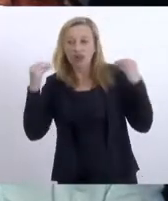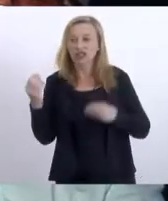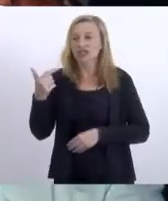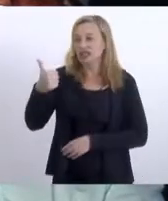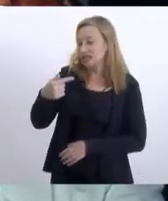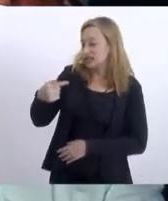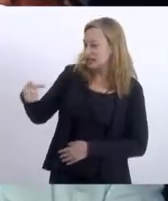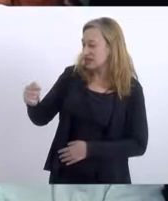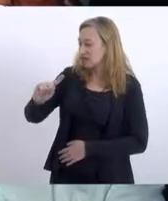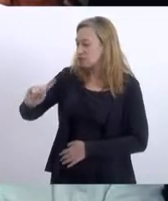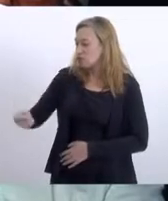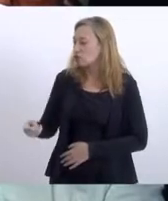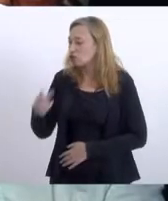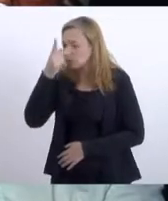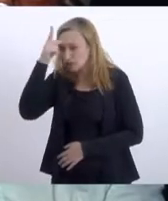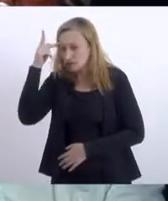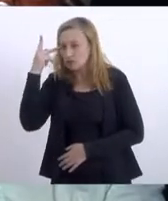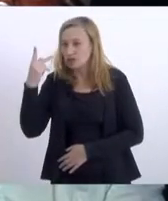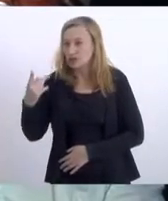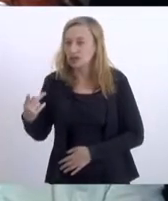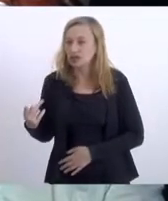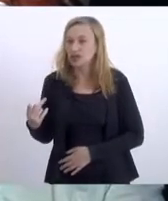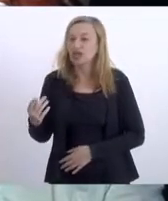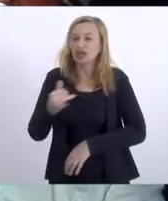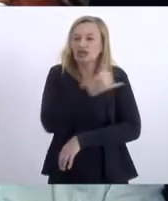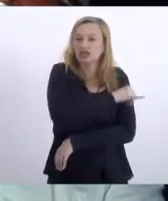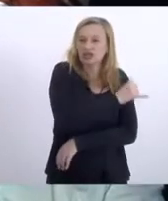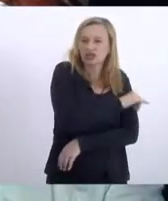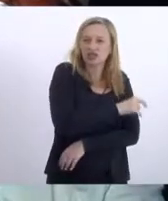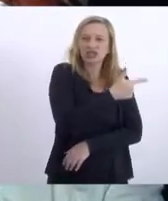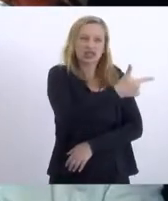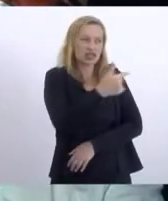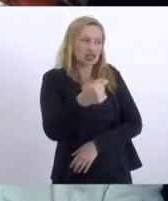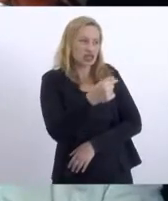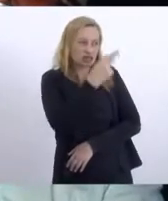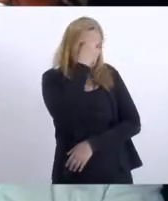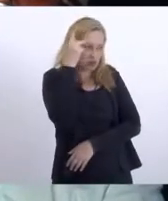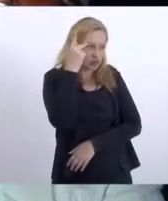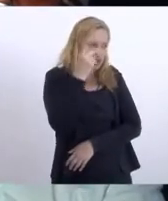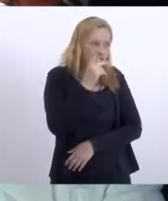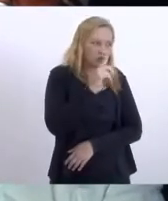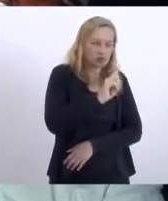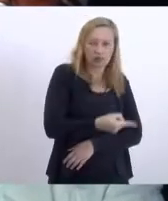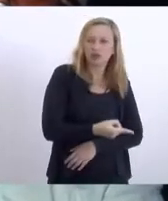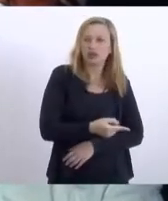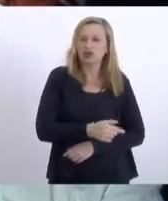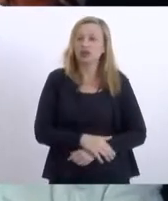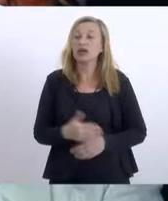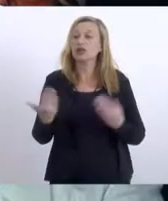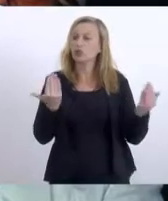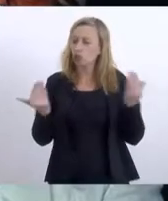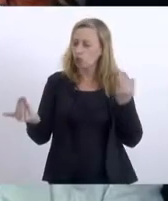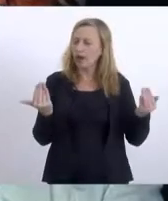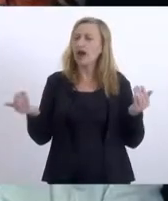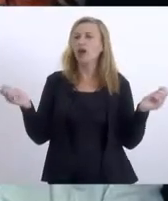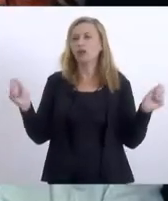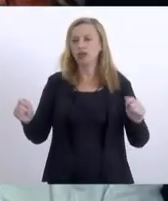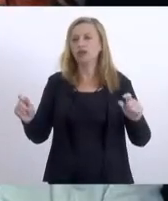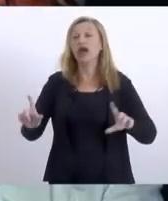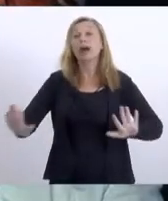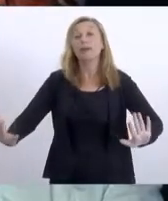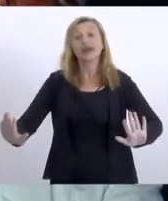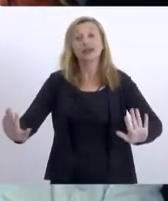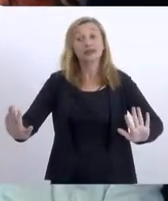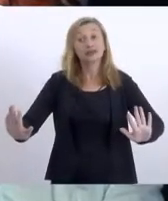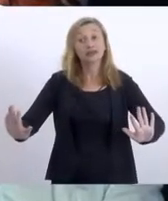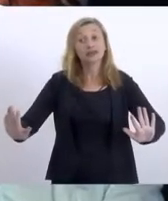milhões de habitantes. O Rio de Janeiro tem 17 milhões de habitantes. Então, é perfeitamente comparável. Só que tem um